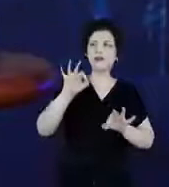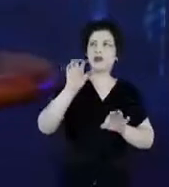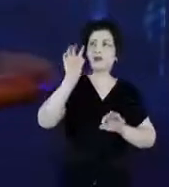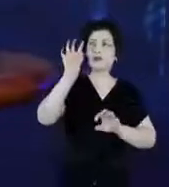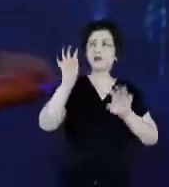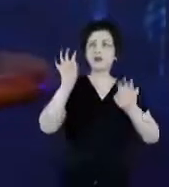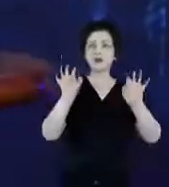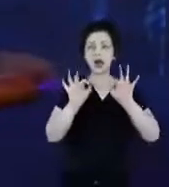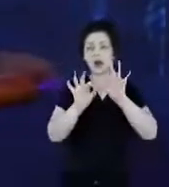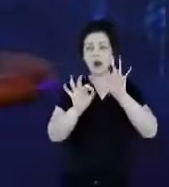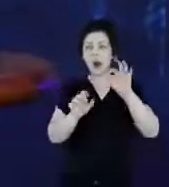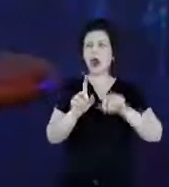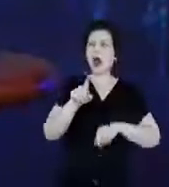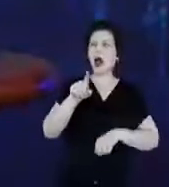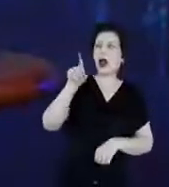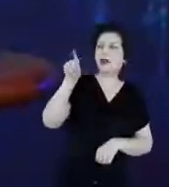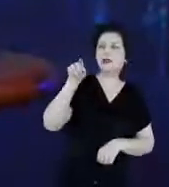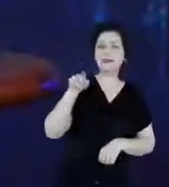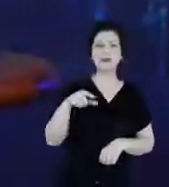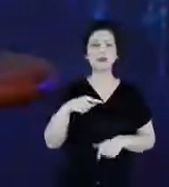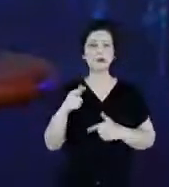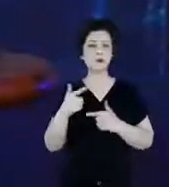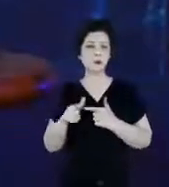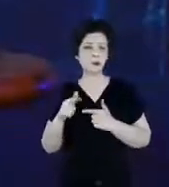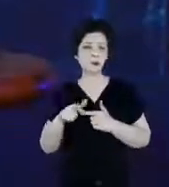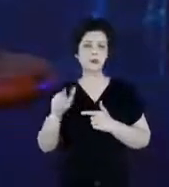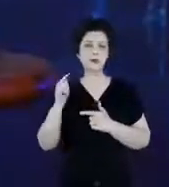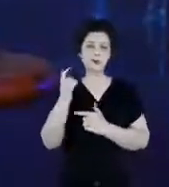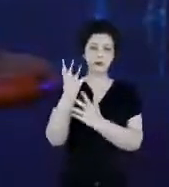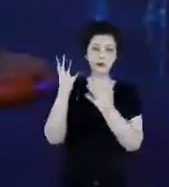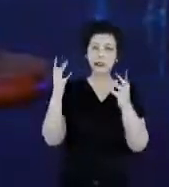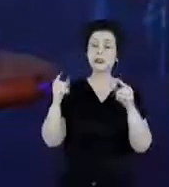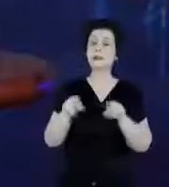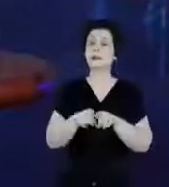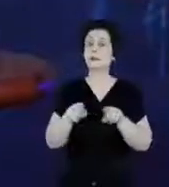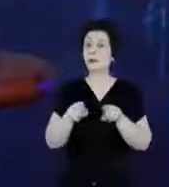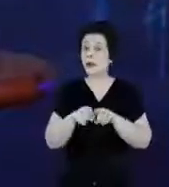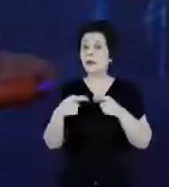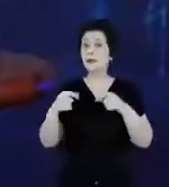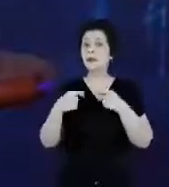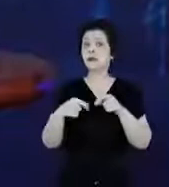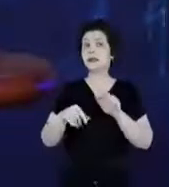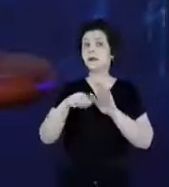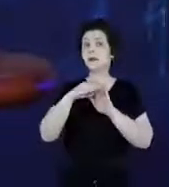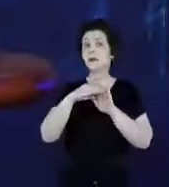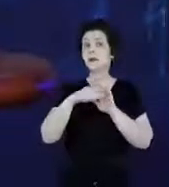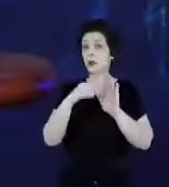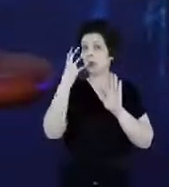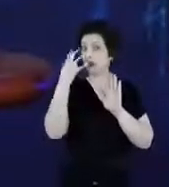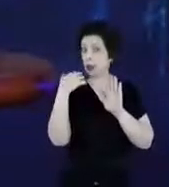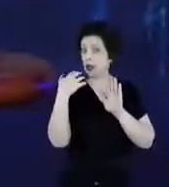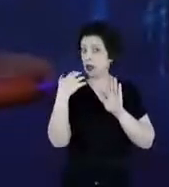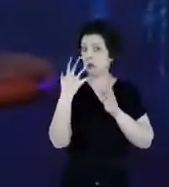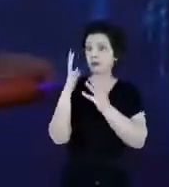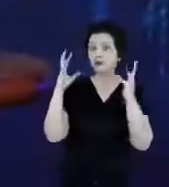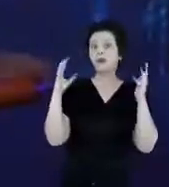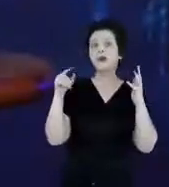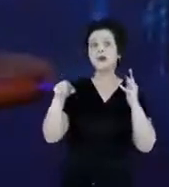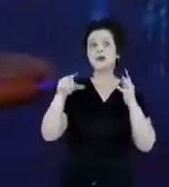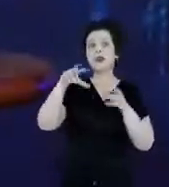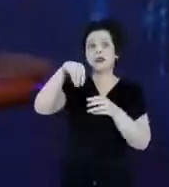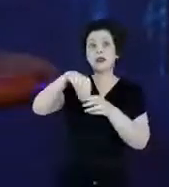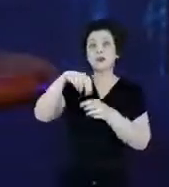como o nosso ainda tem um problema ambiental para ser superado, que é sério, porque as áreas isoladas estão no norte do